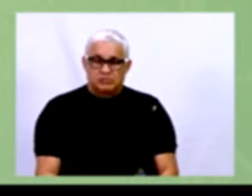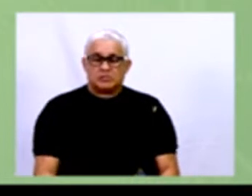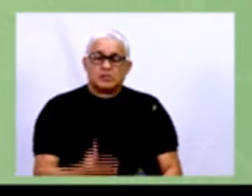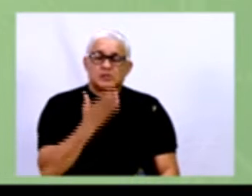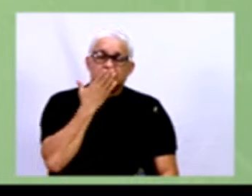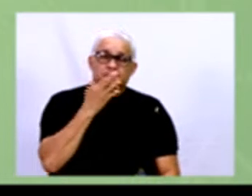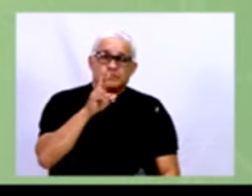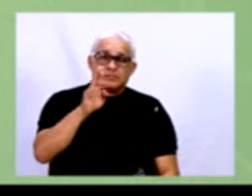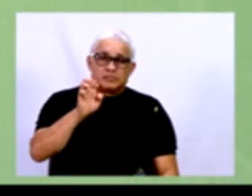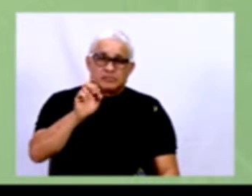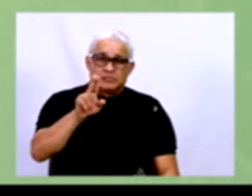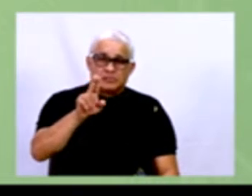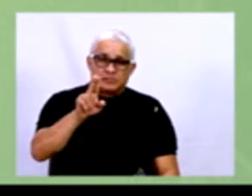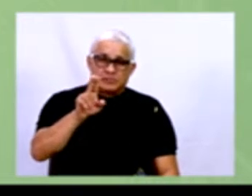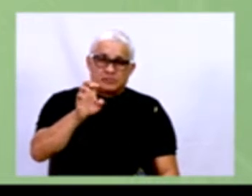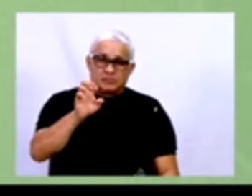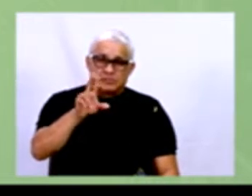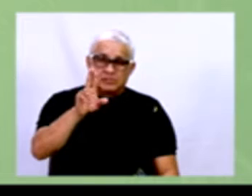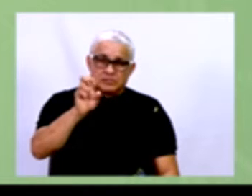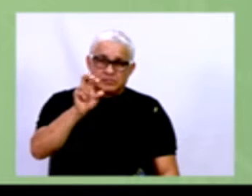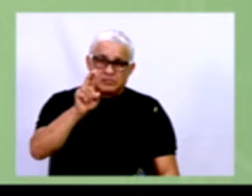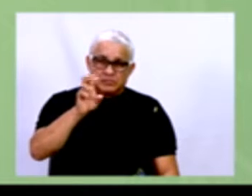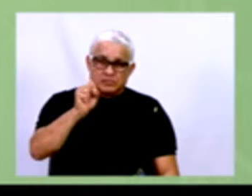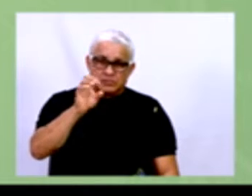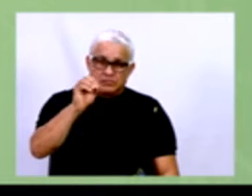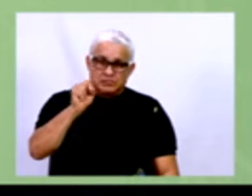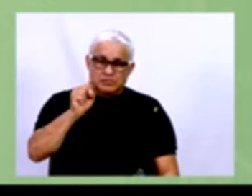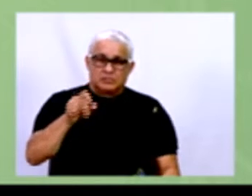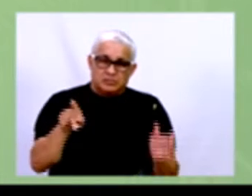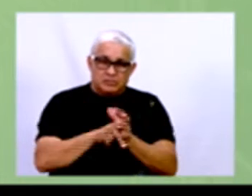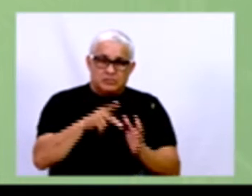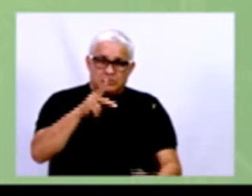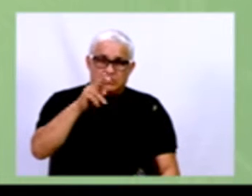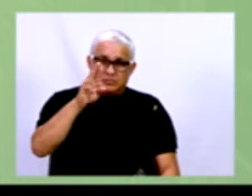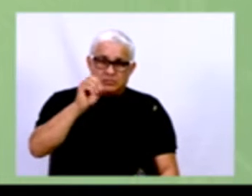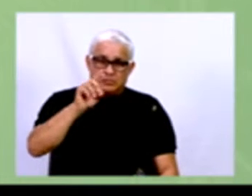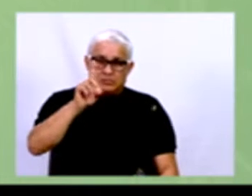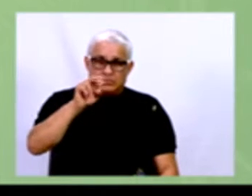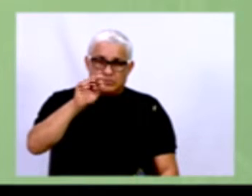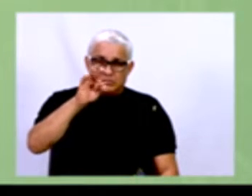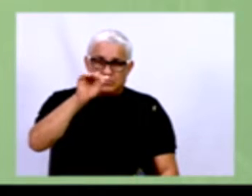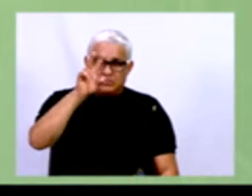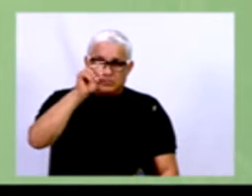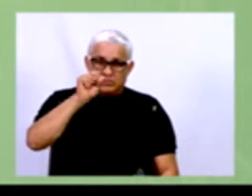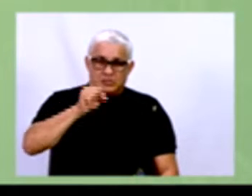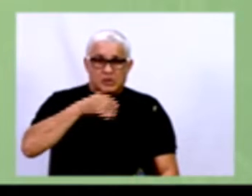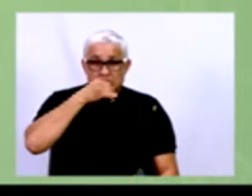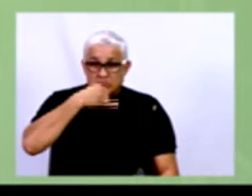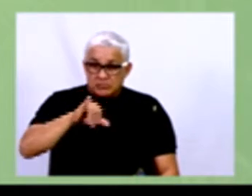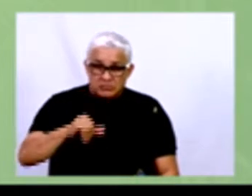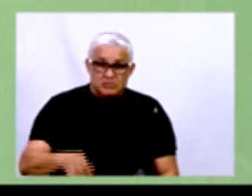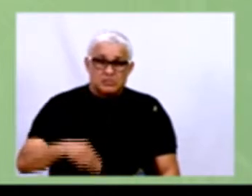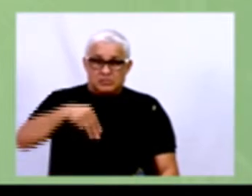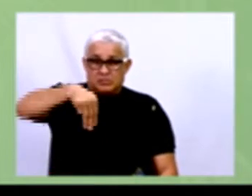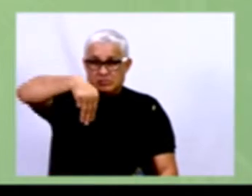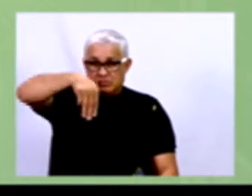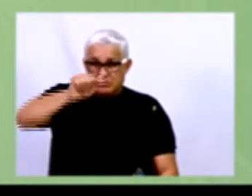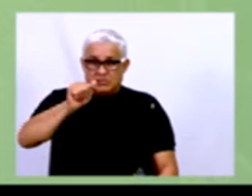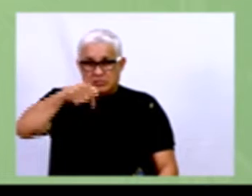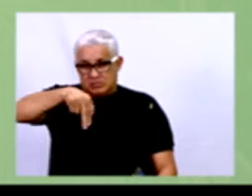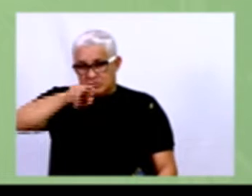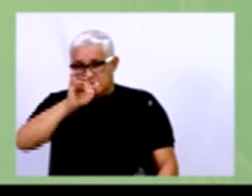recursos produtivos são esses? Nós assinalamos aqui alguns: energia, máquinas e equipamentos,